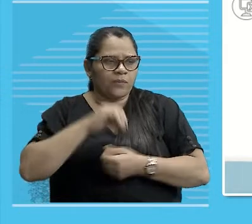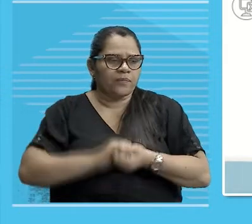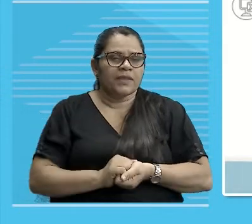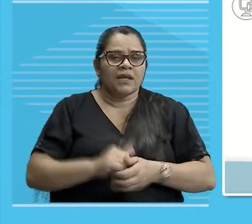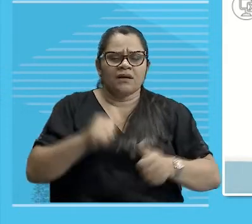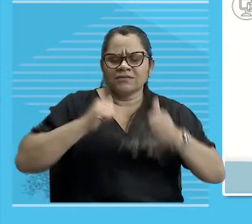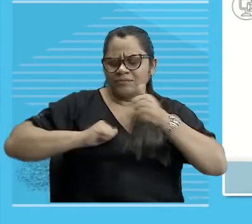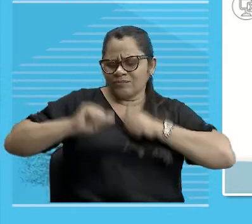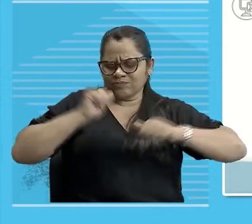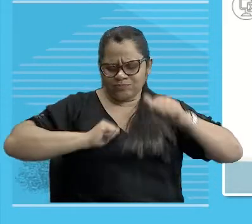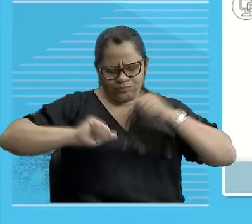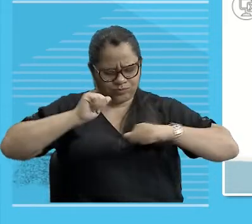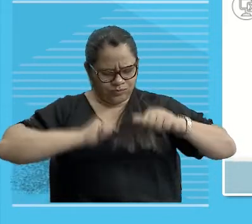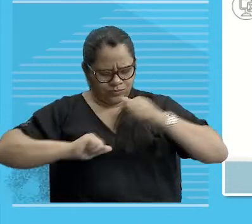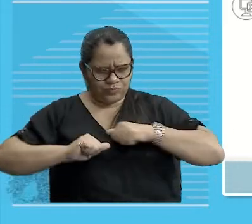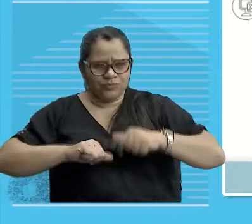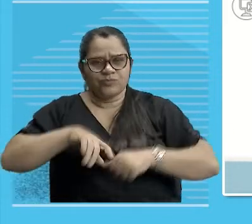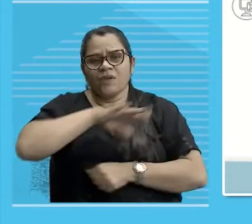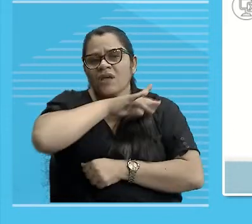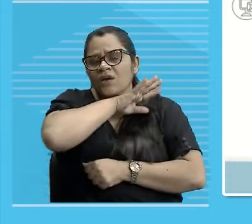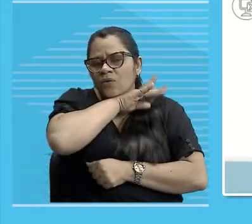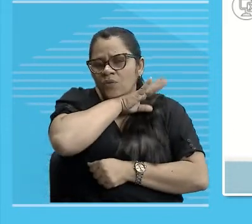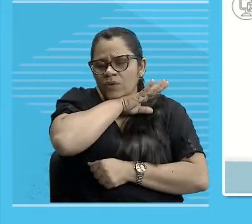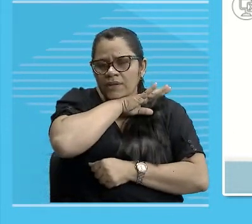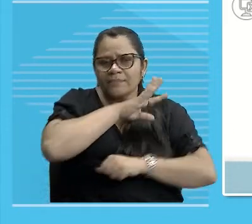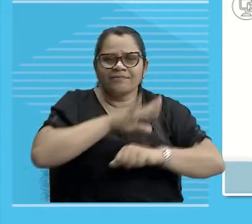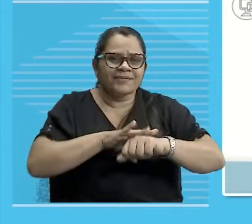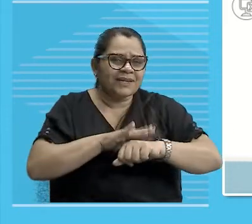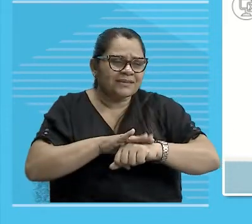Ansiedade é algo terrível. Tá?